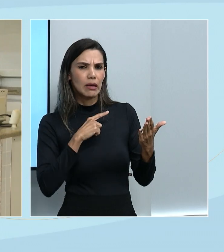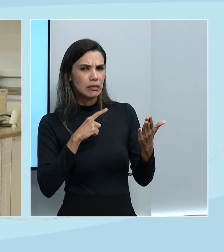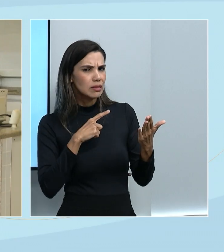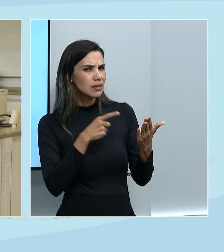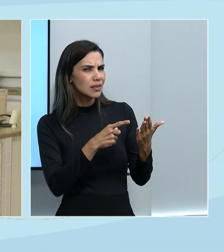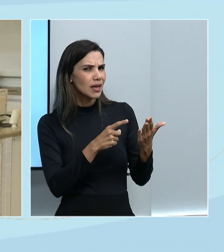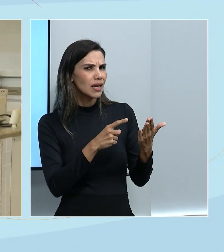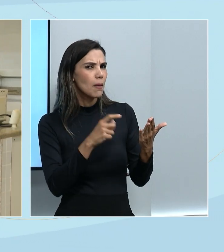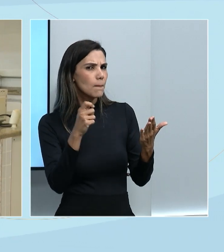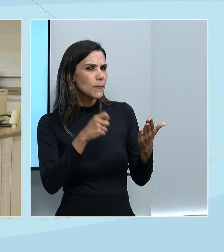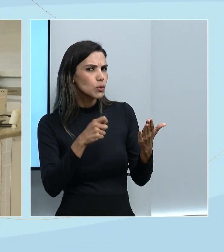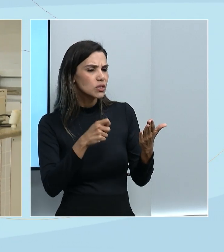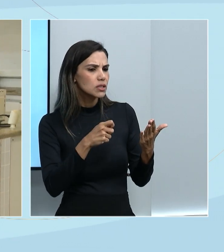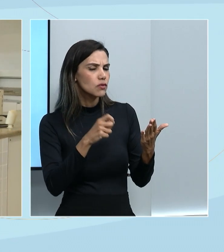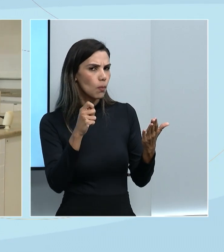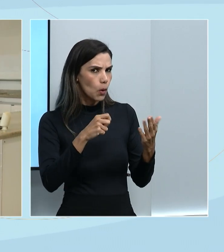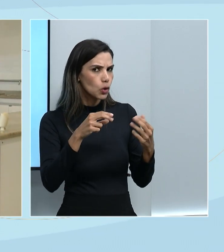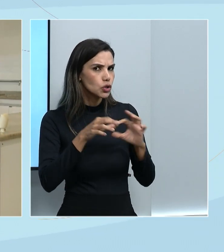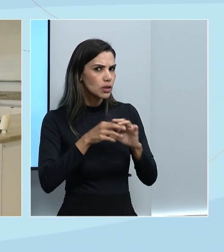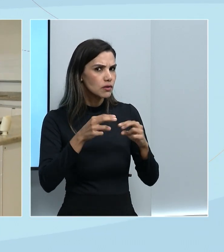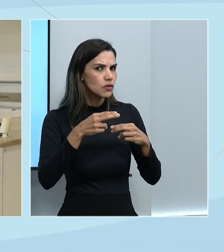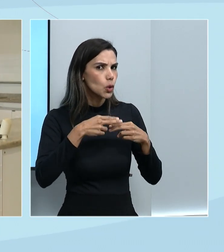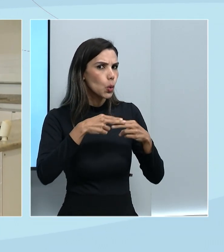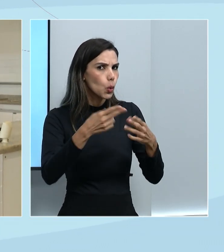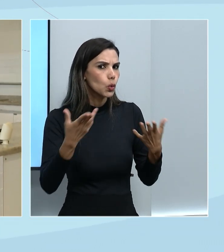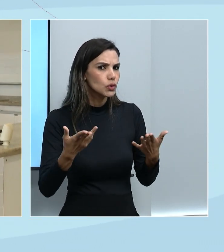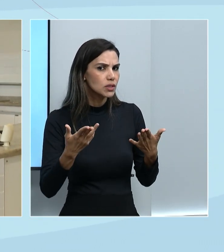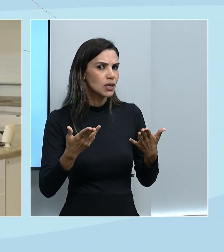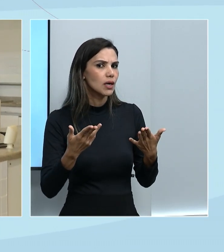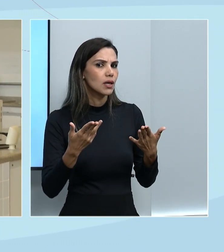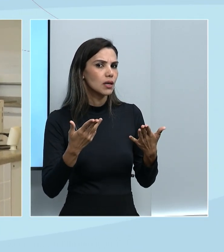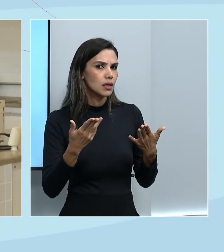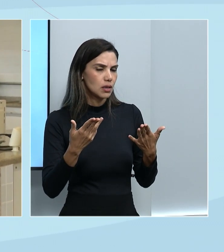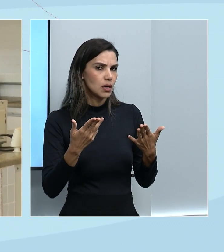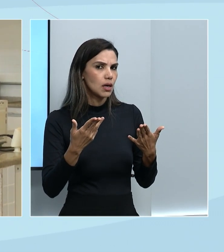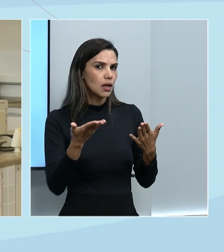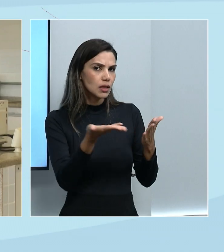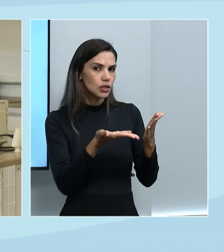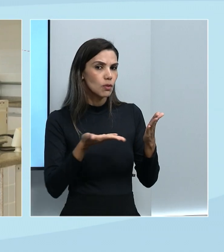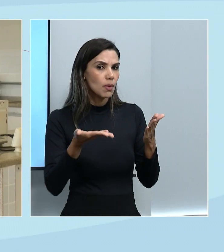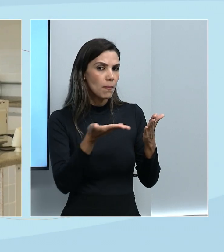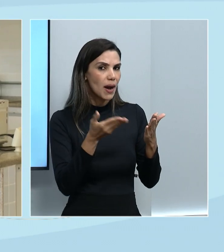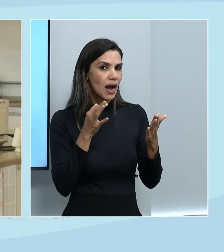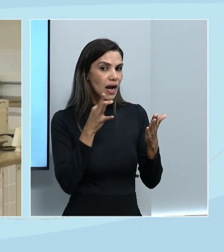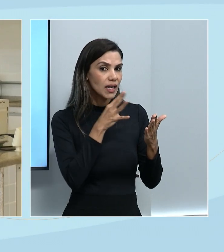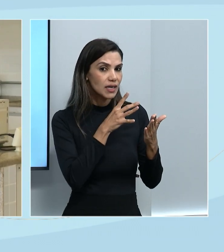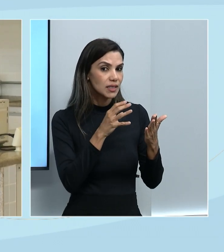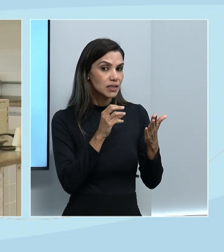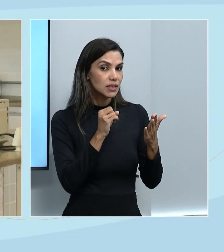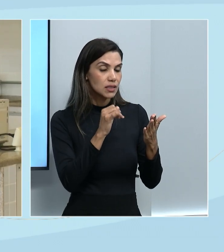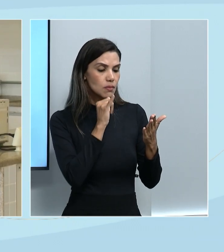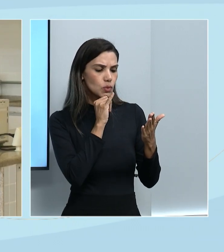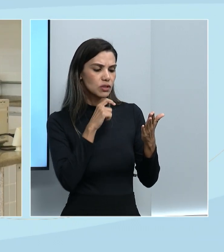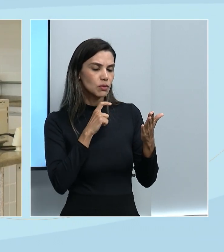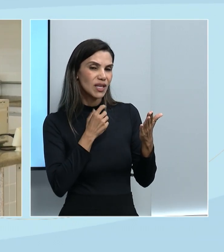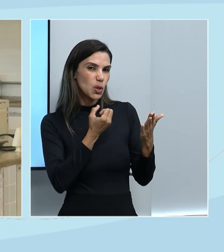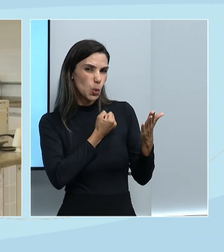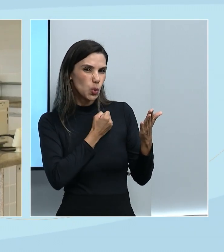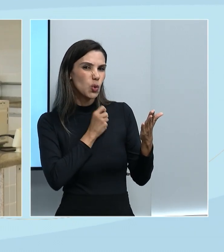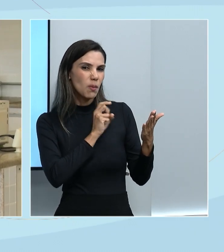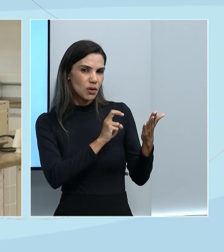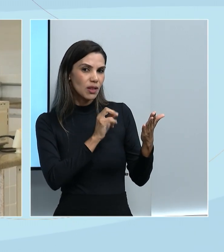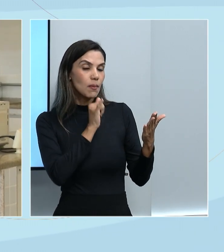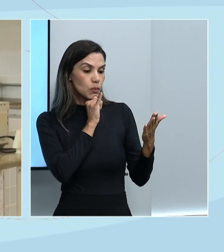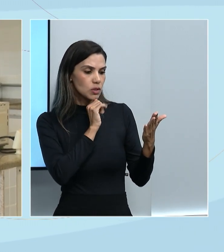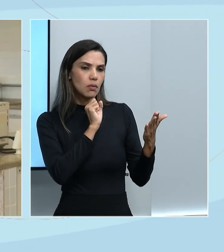essas indicações de que é possível que ela vá para o aquecimento. E se ela tiver o indicativo também de